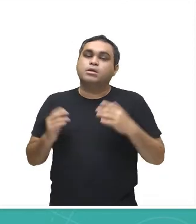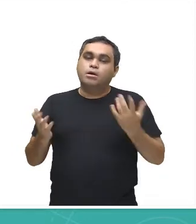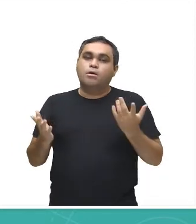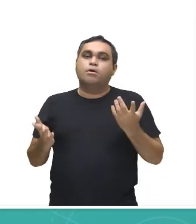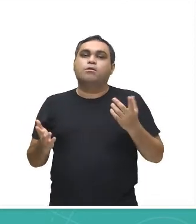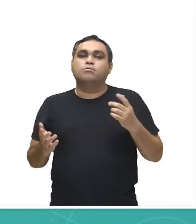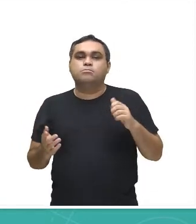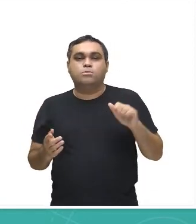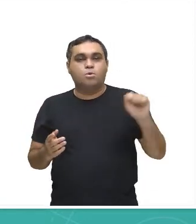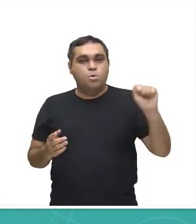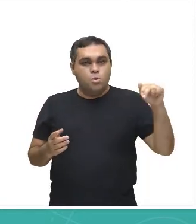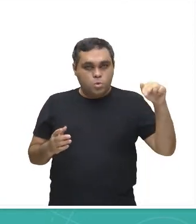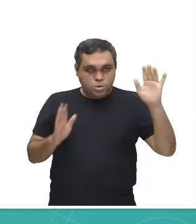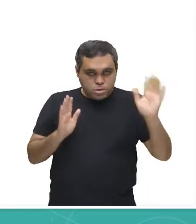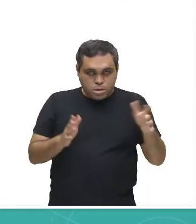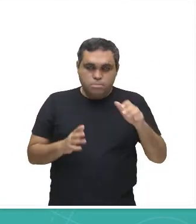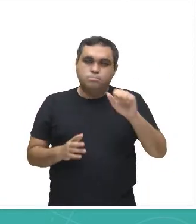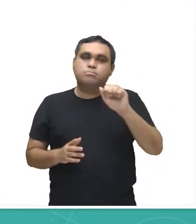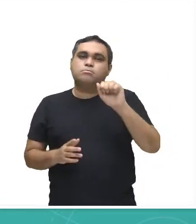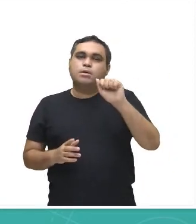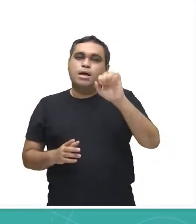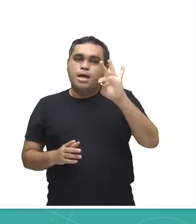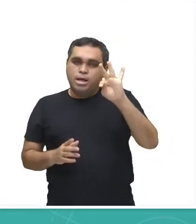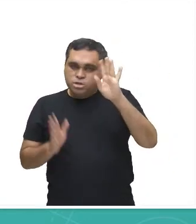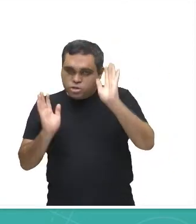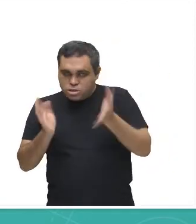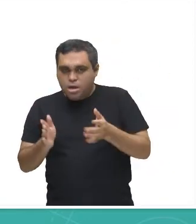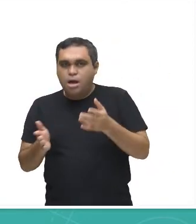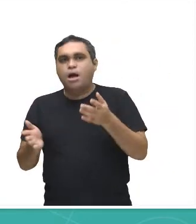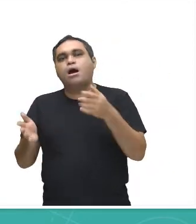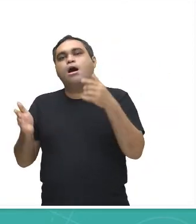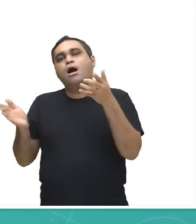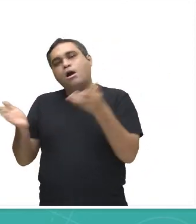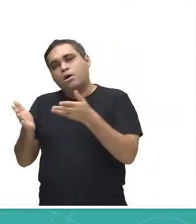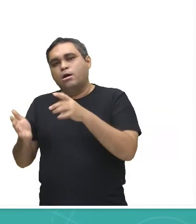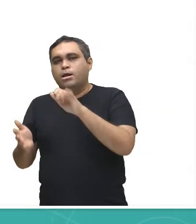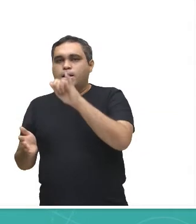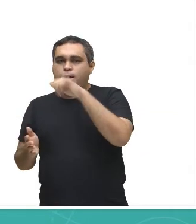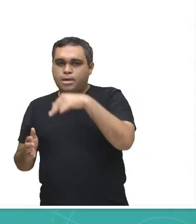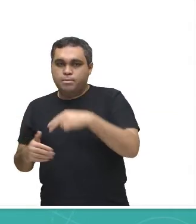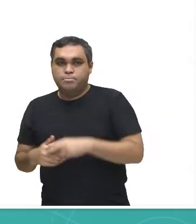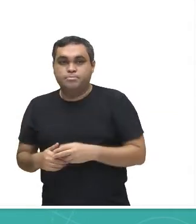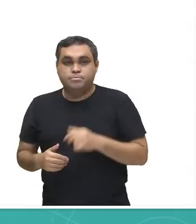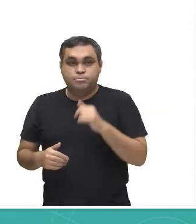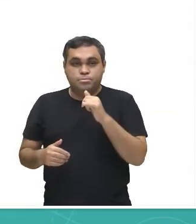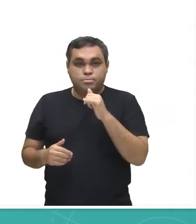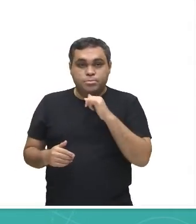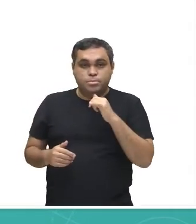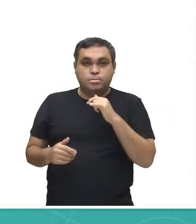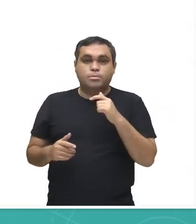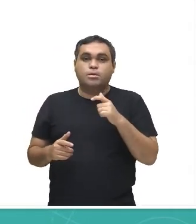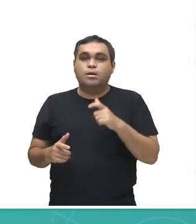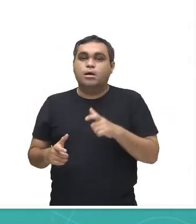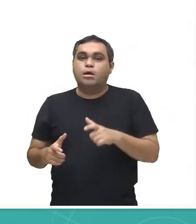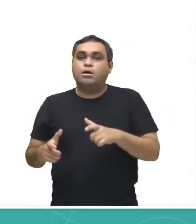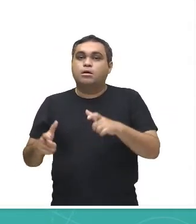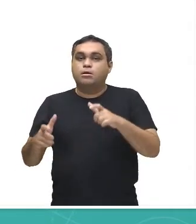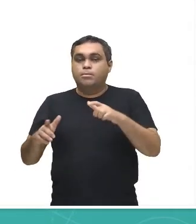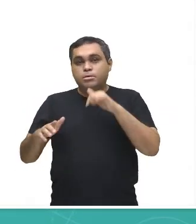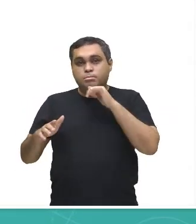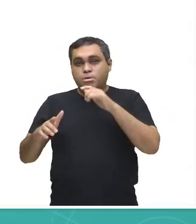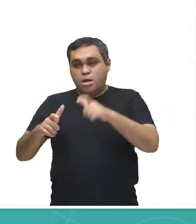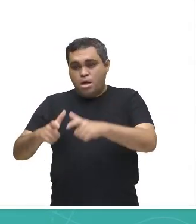go. Então, specific point in a large area. Então, um ponto específico em uma